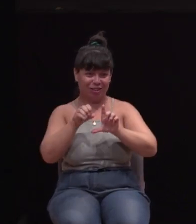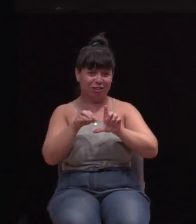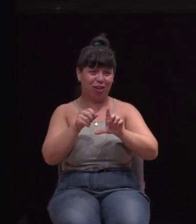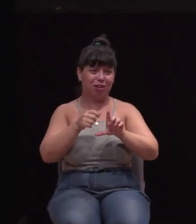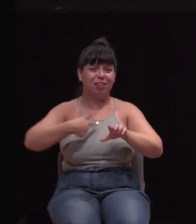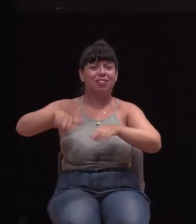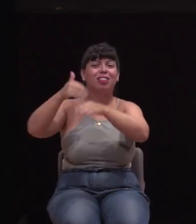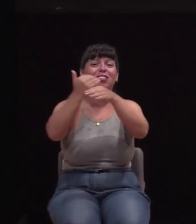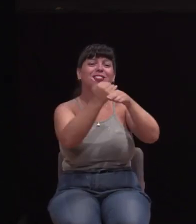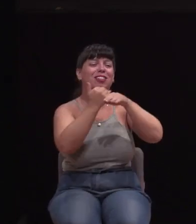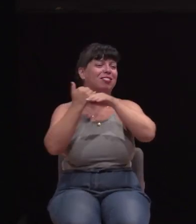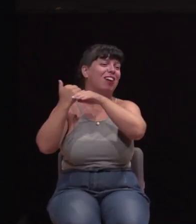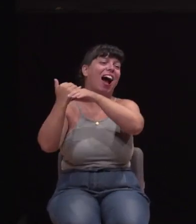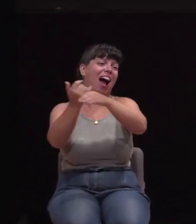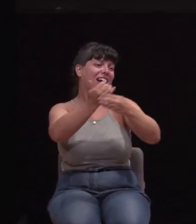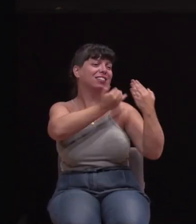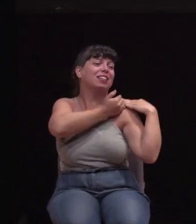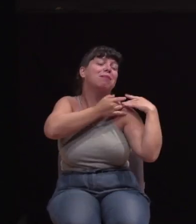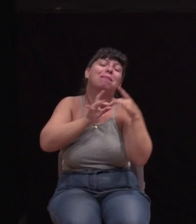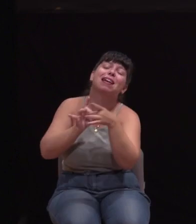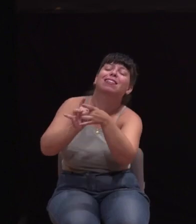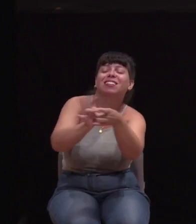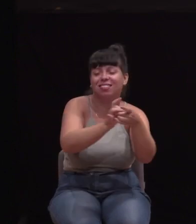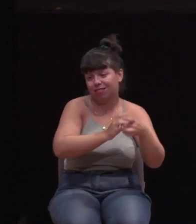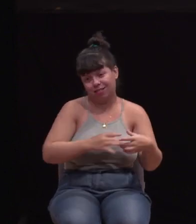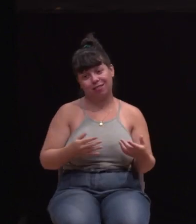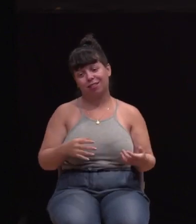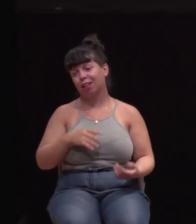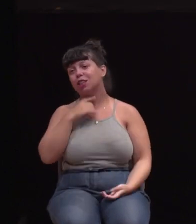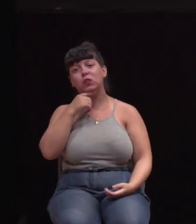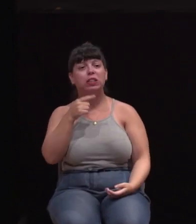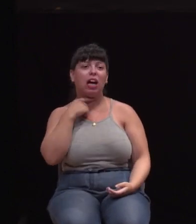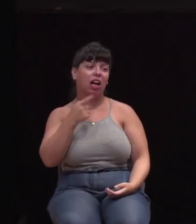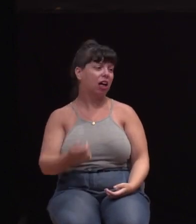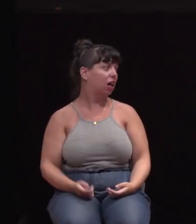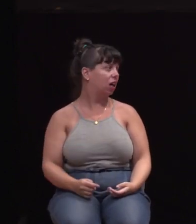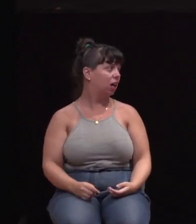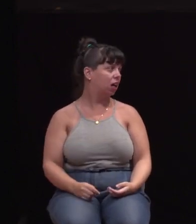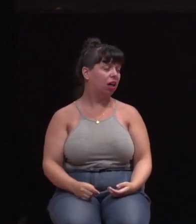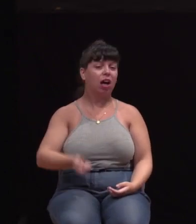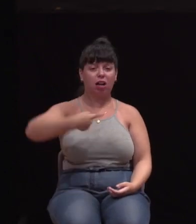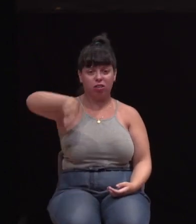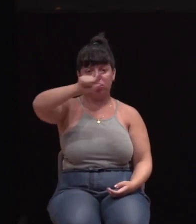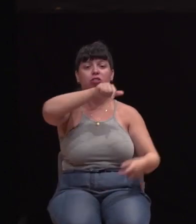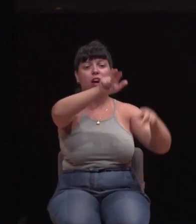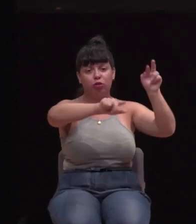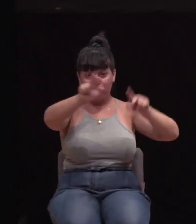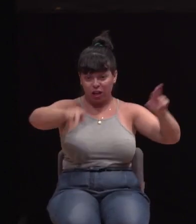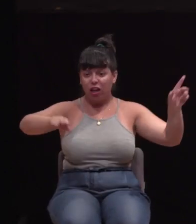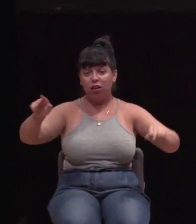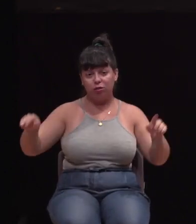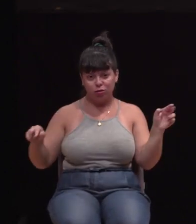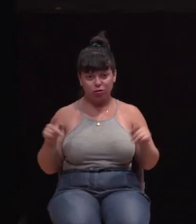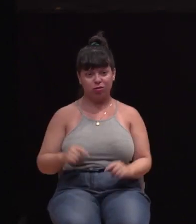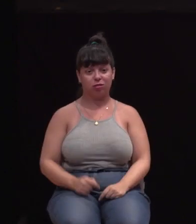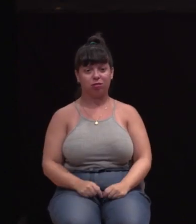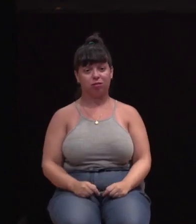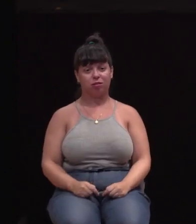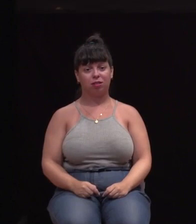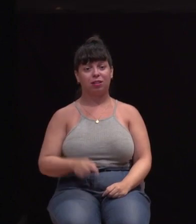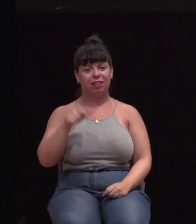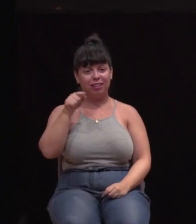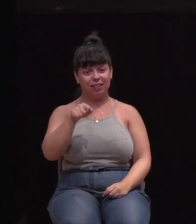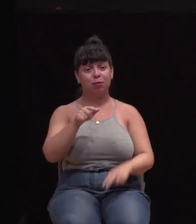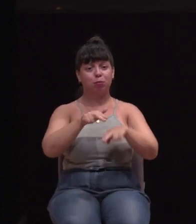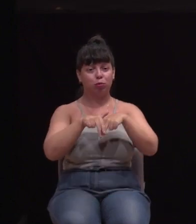não dá para passar mais. A gente somos todos diferentes, inclusive justamente